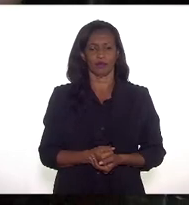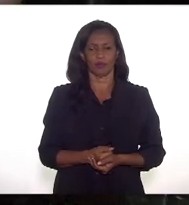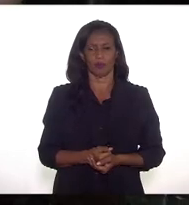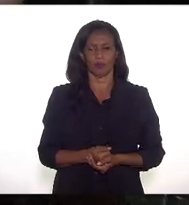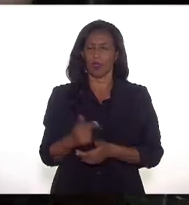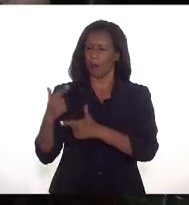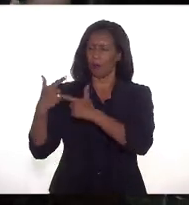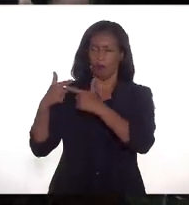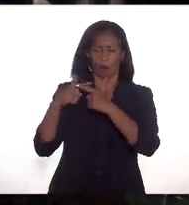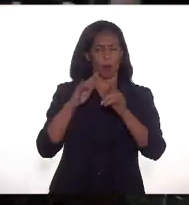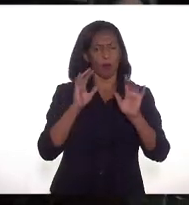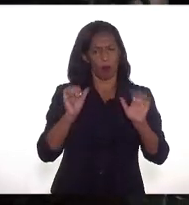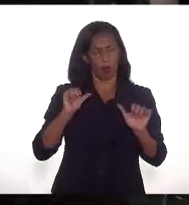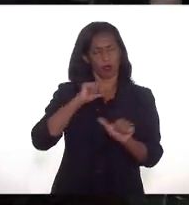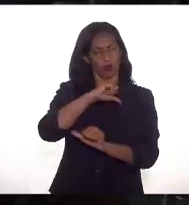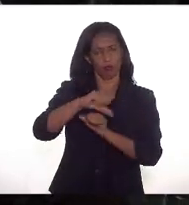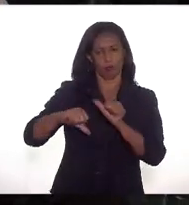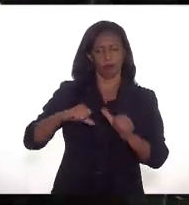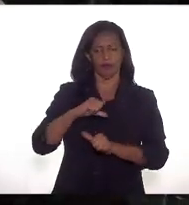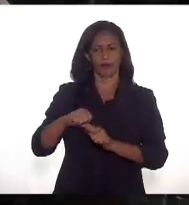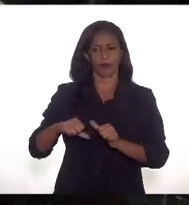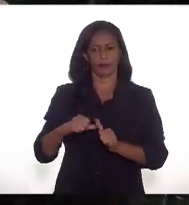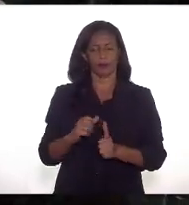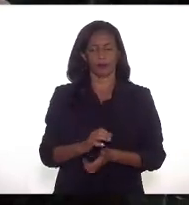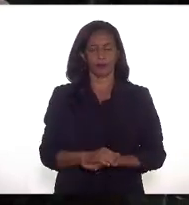Sem problema.